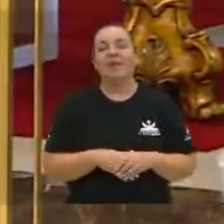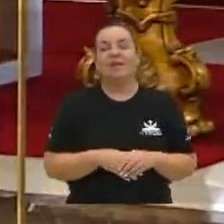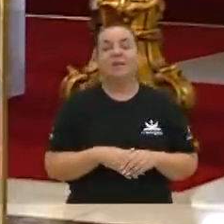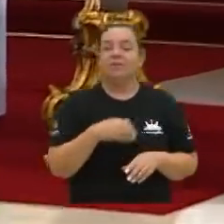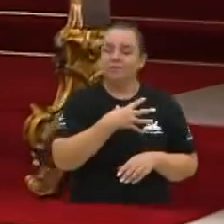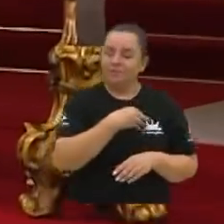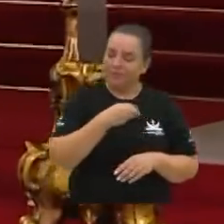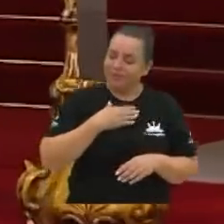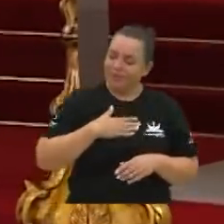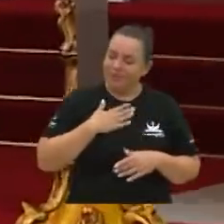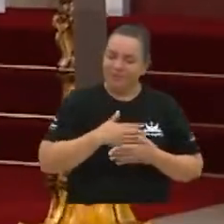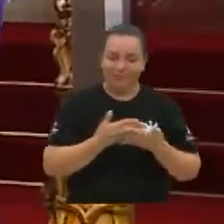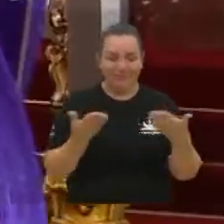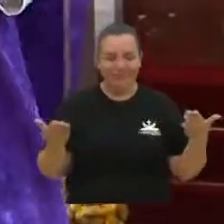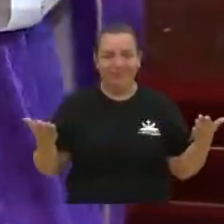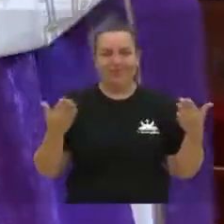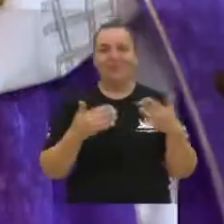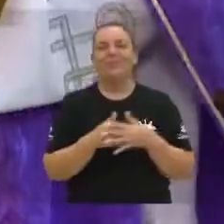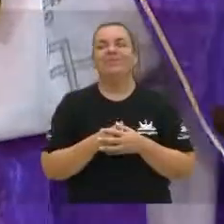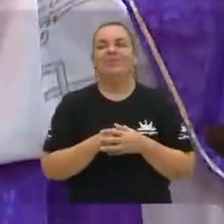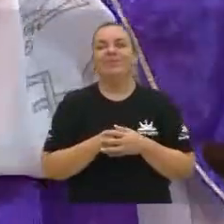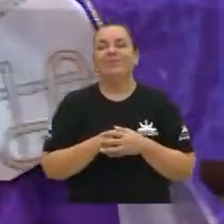os filhos queridos